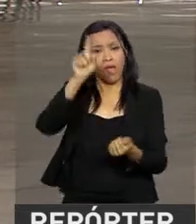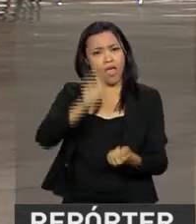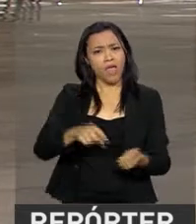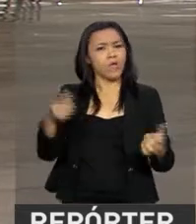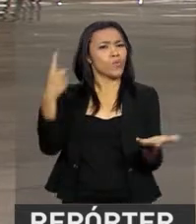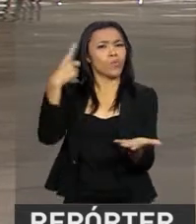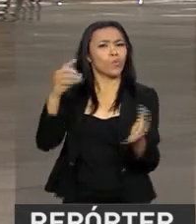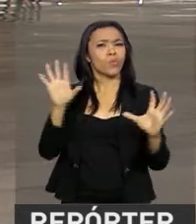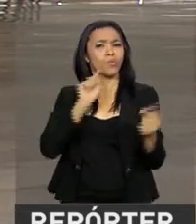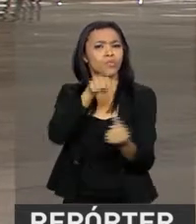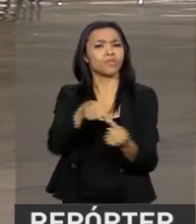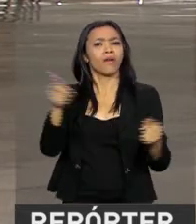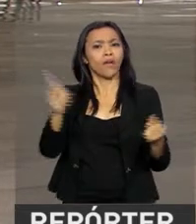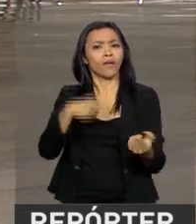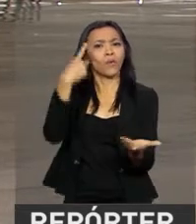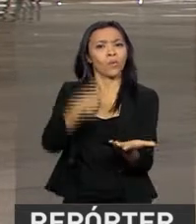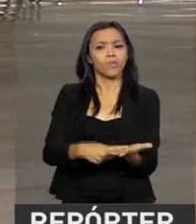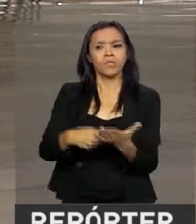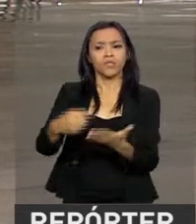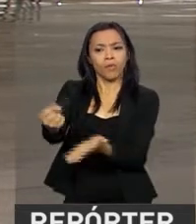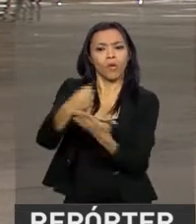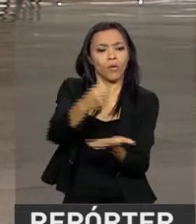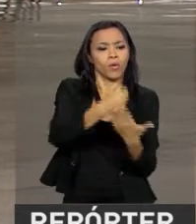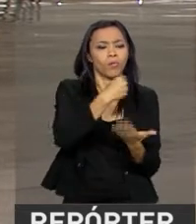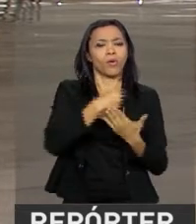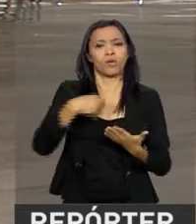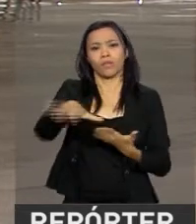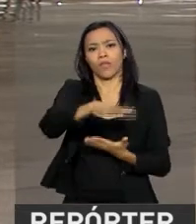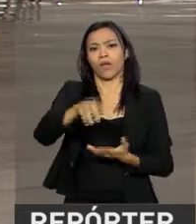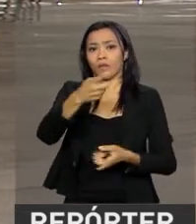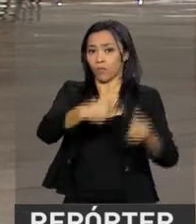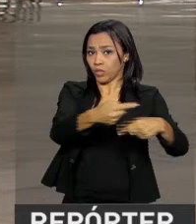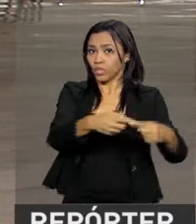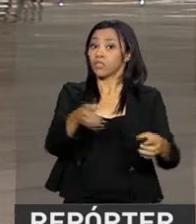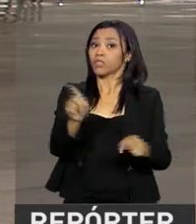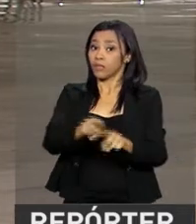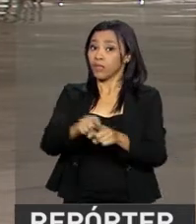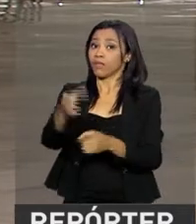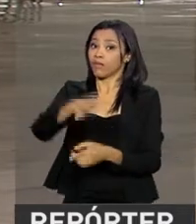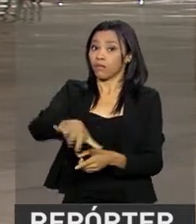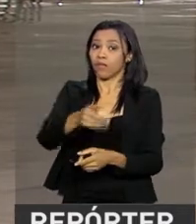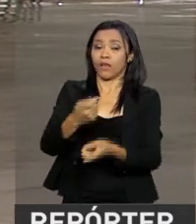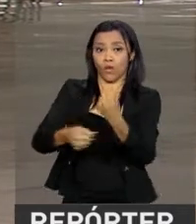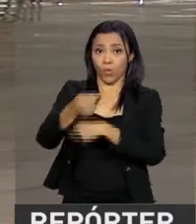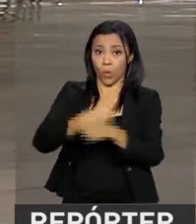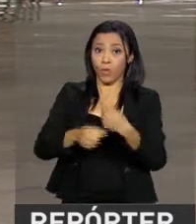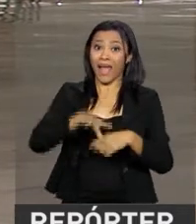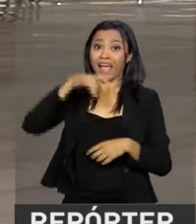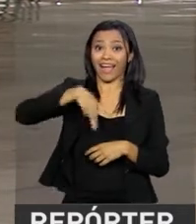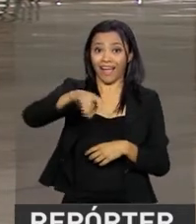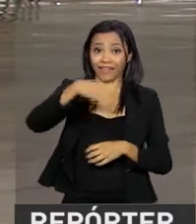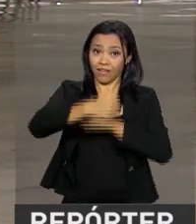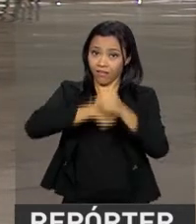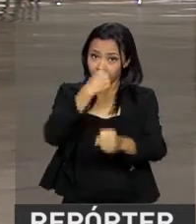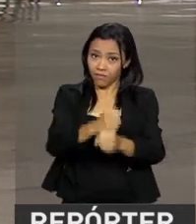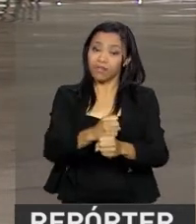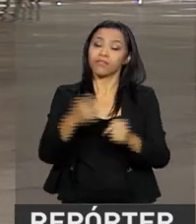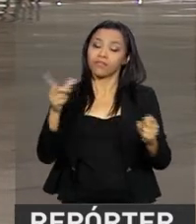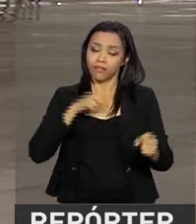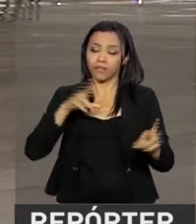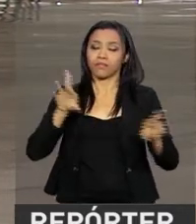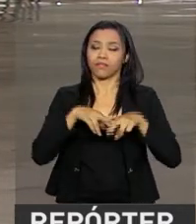que busca força no cenário político e econômico internacional a cada ano ocorre uma reunião entre os representantes desses